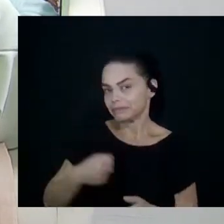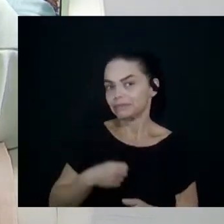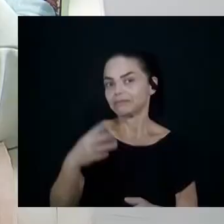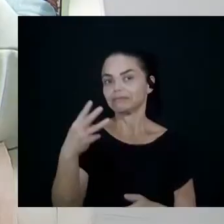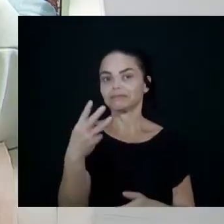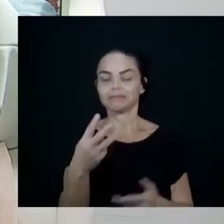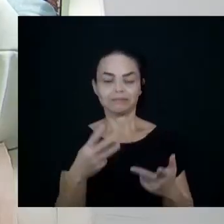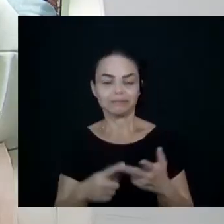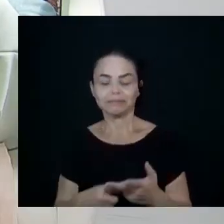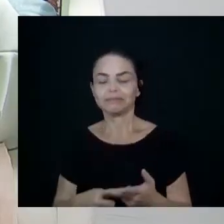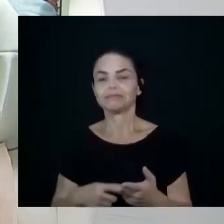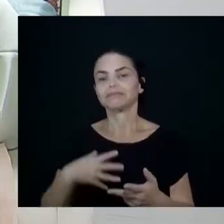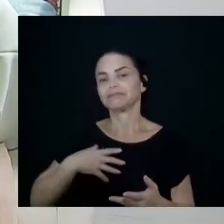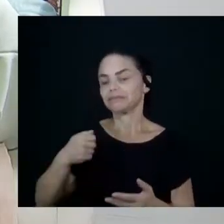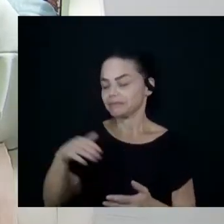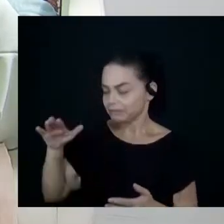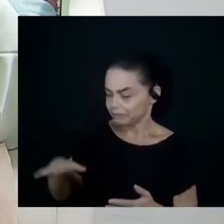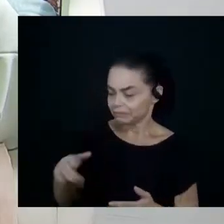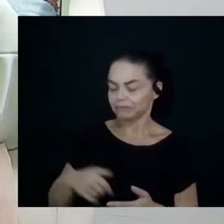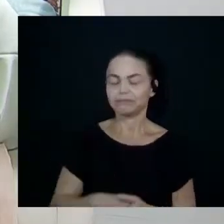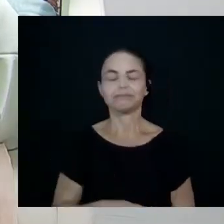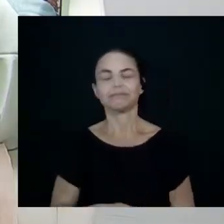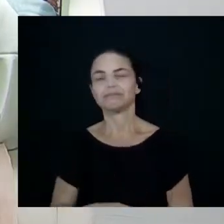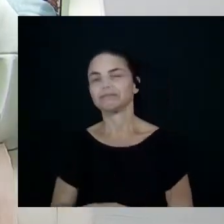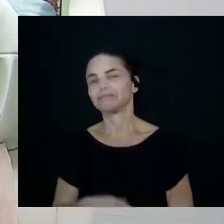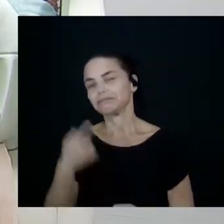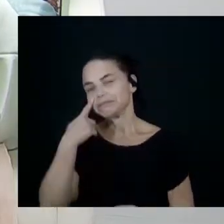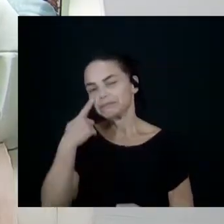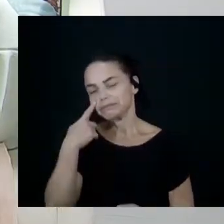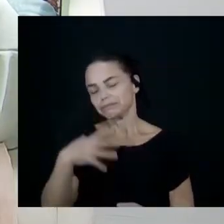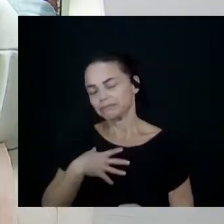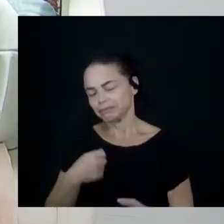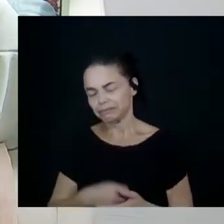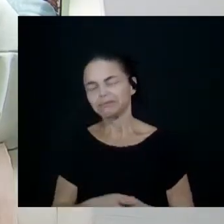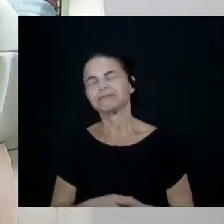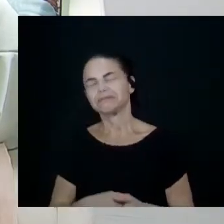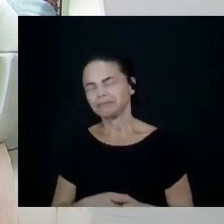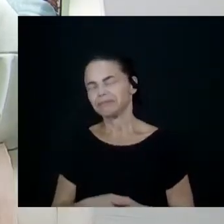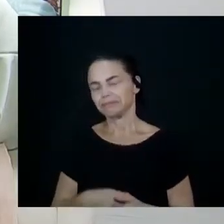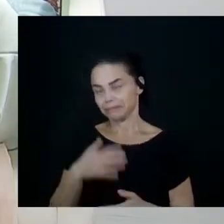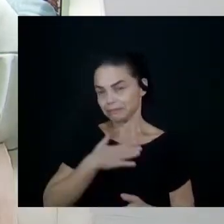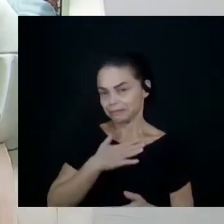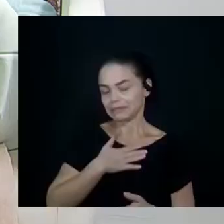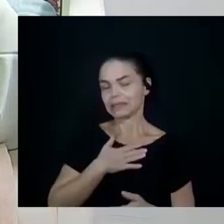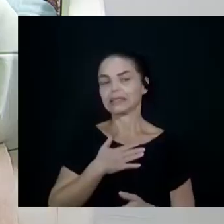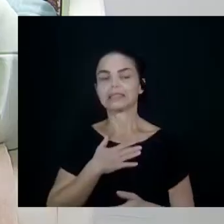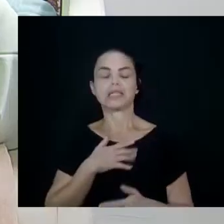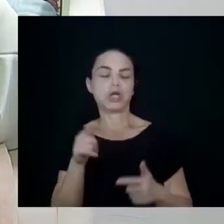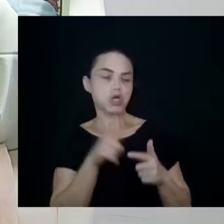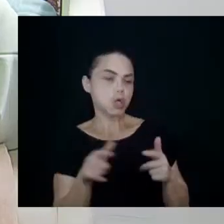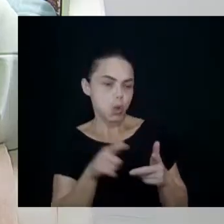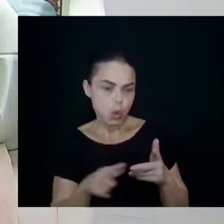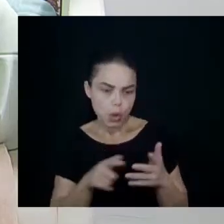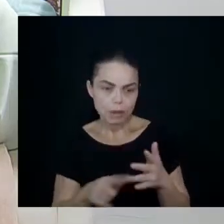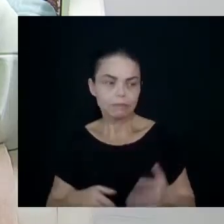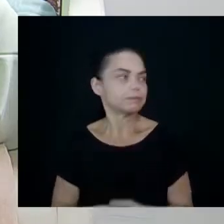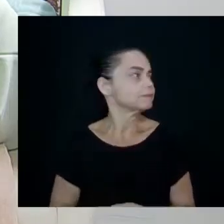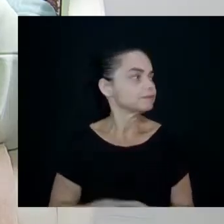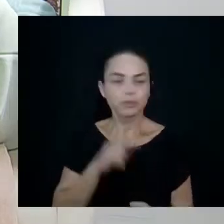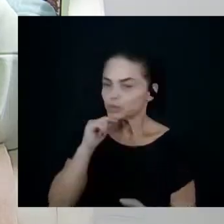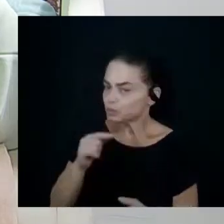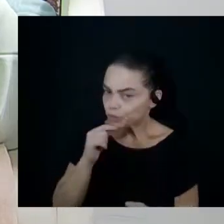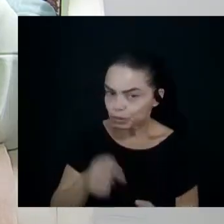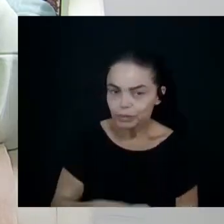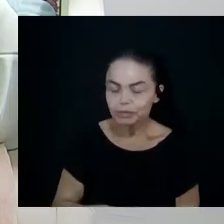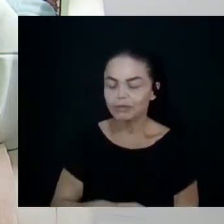com 13, eu tenho filho pequeno, eu tenho... Olha, a minha filha, de repente uma mãe fala, eu tô passando por isso, eu não